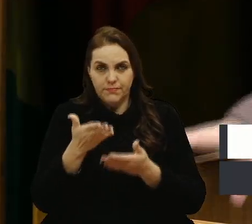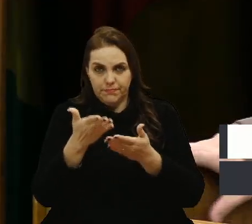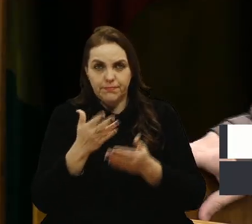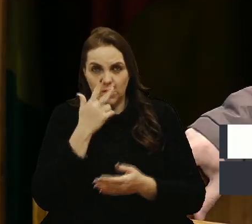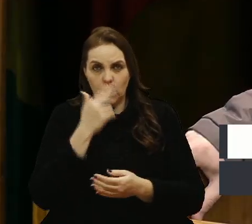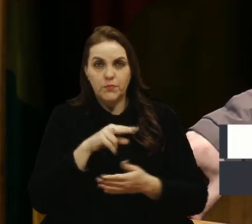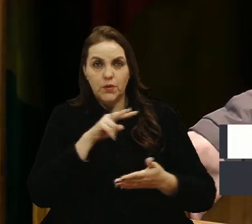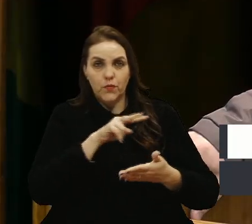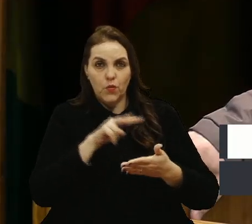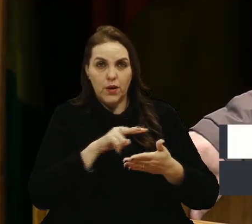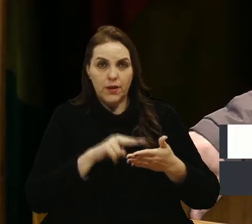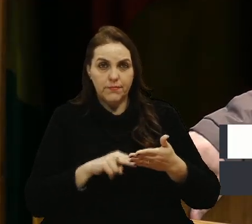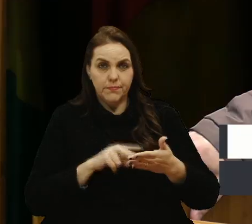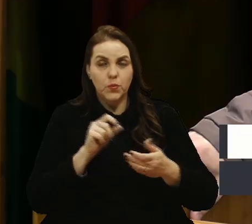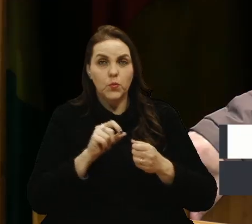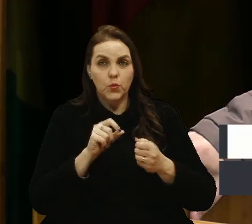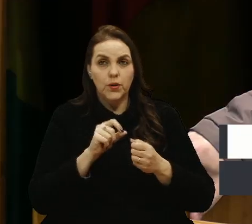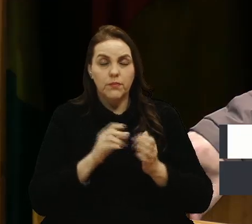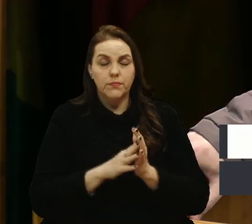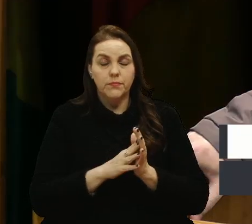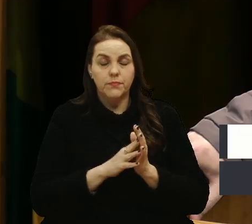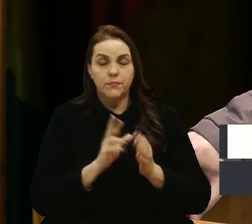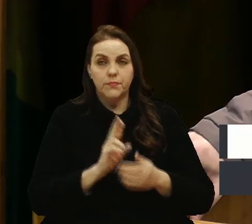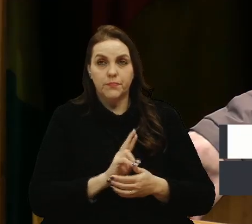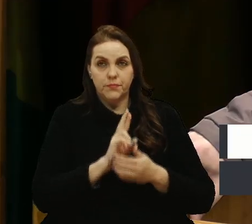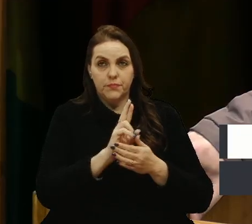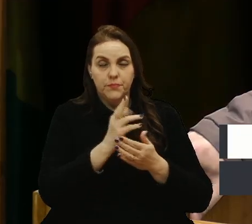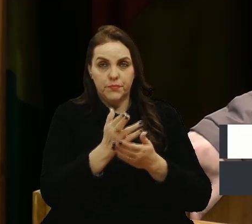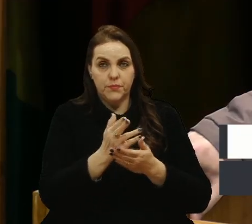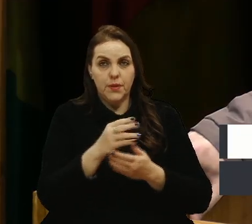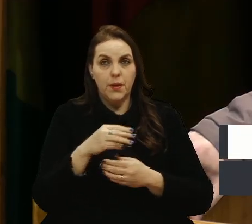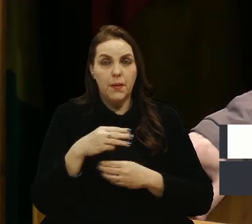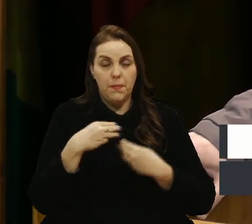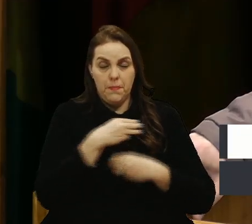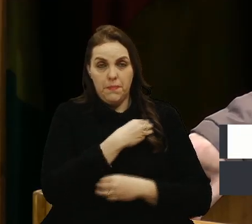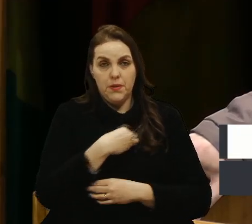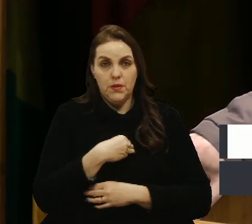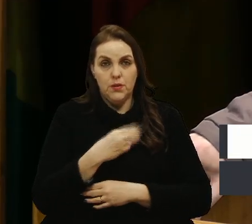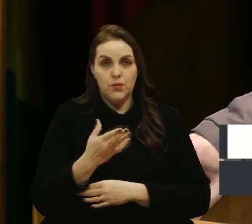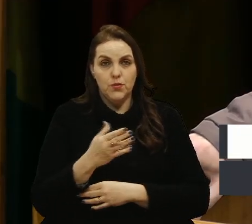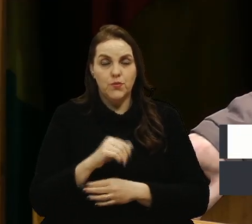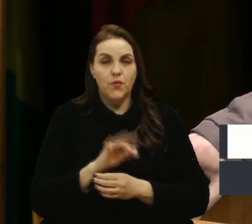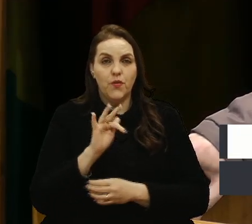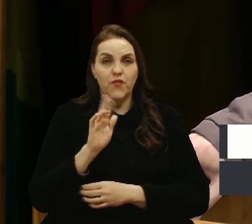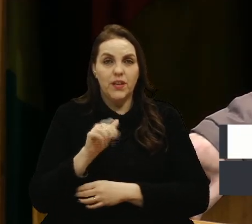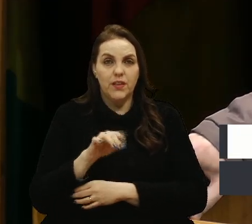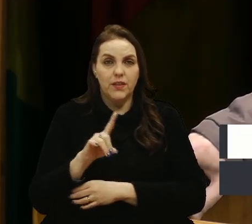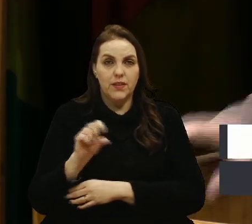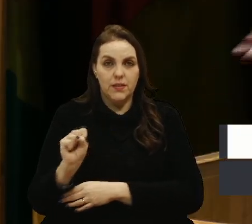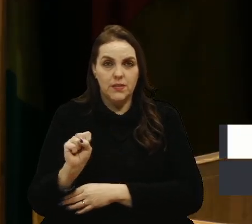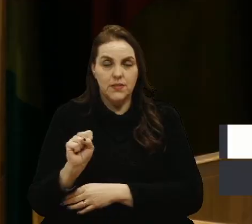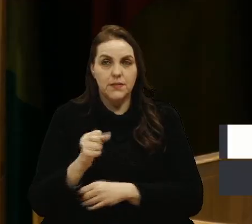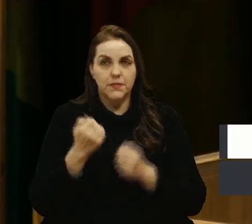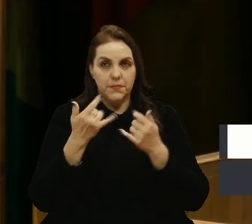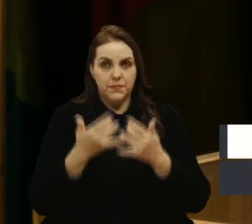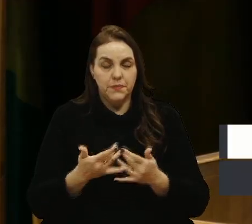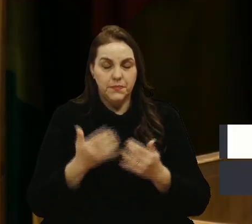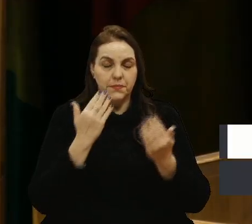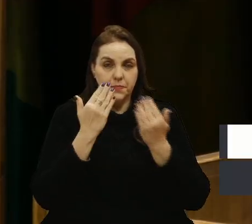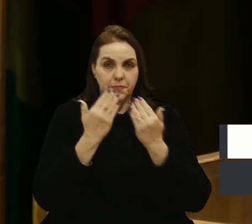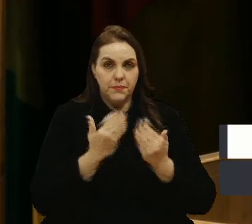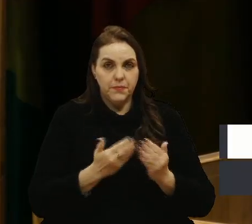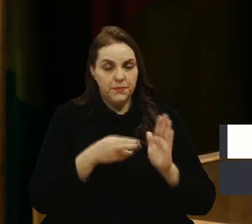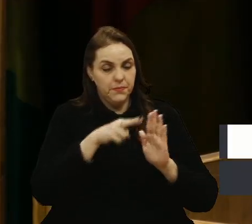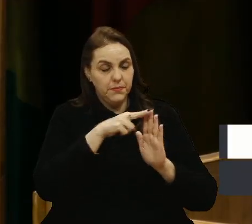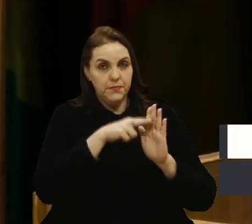leio um recurso do ministro Og Fernandes que determina: por conseguinte, havendo previsão